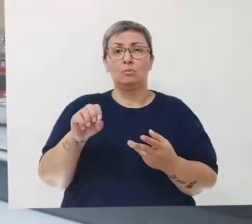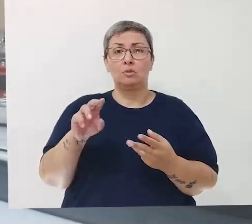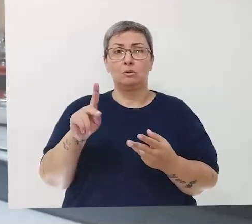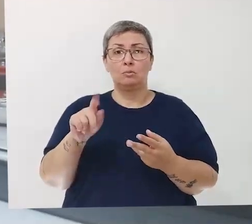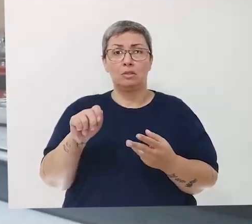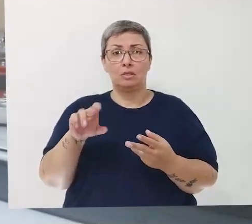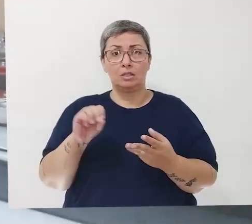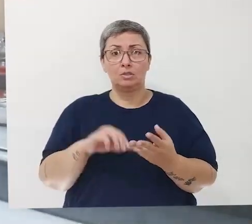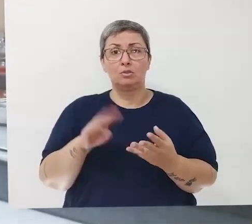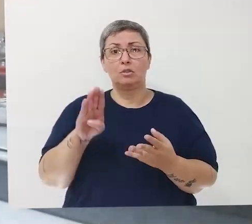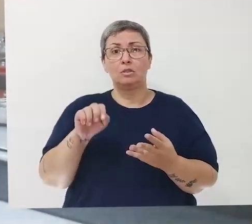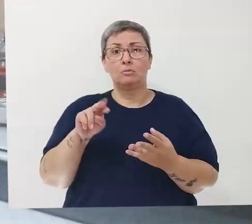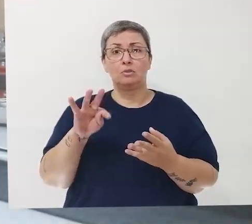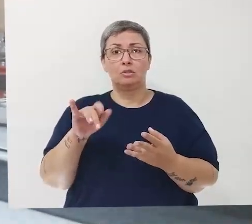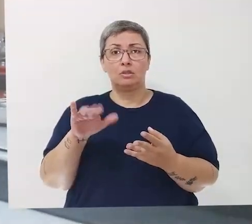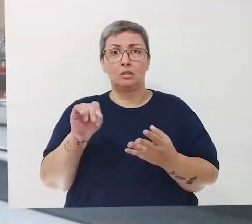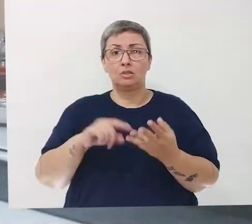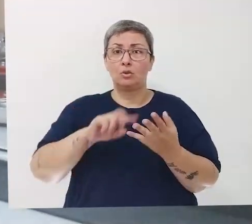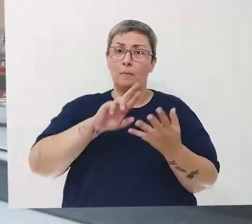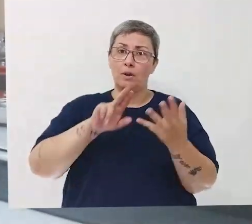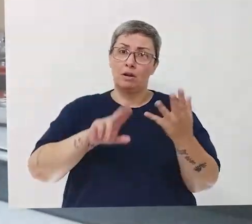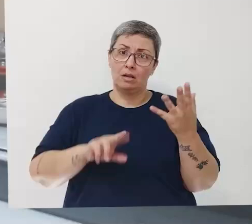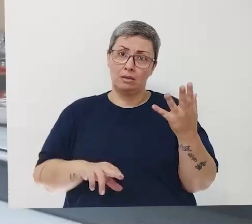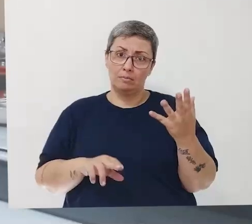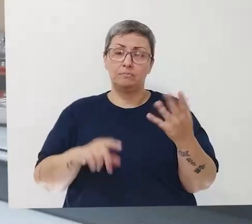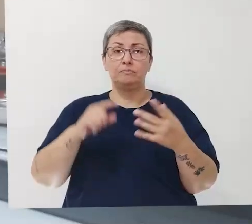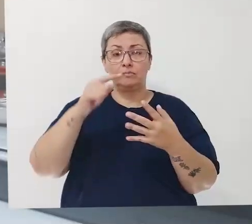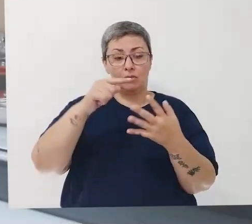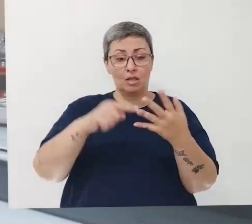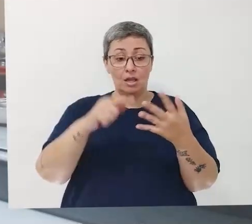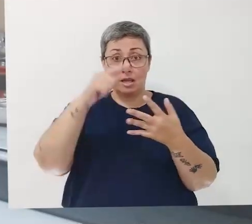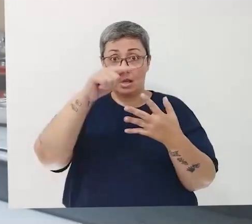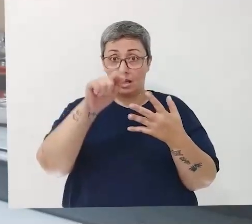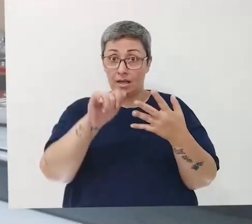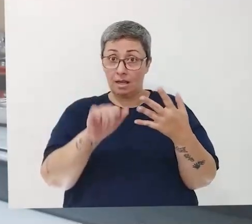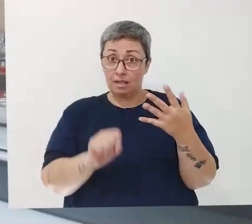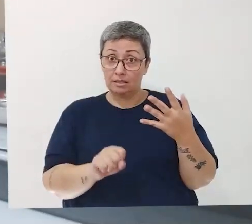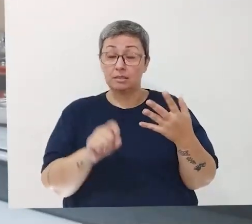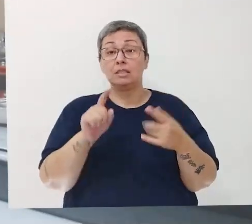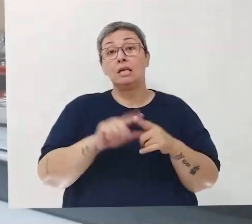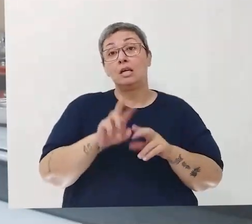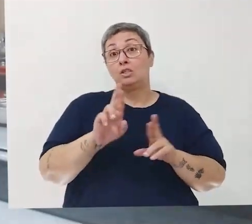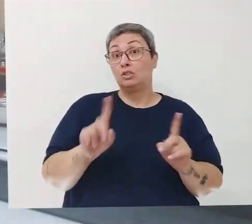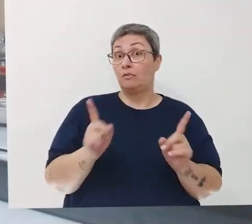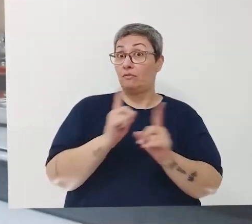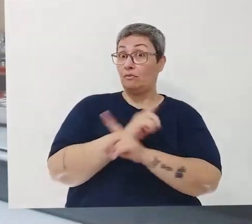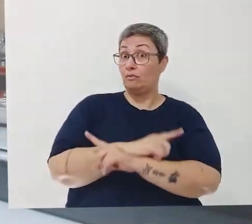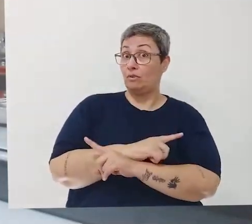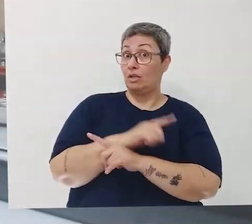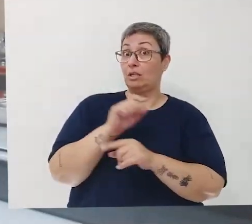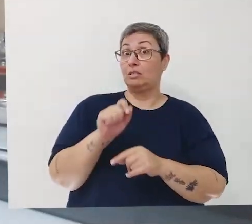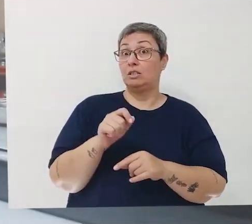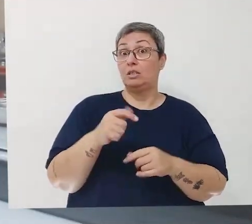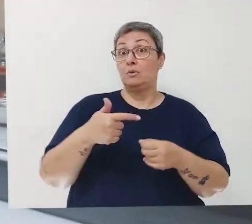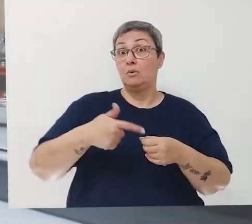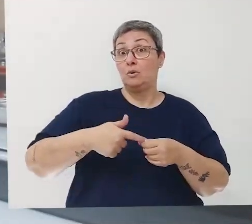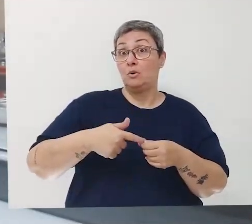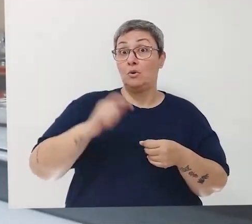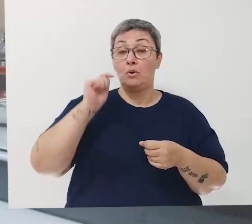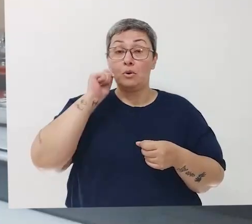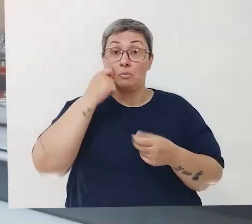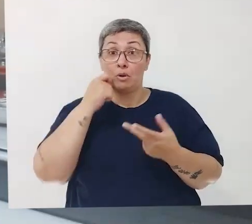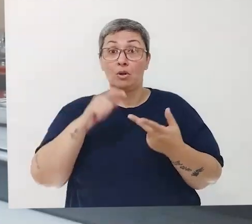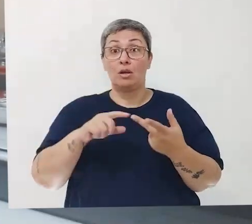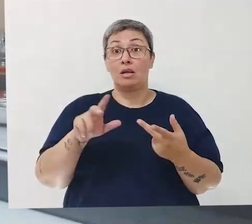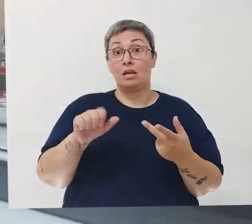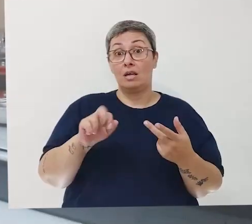propano, butano, entre outros. Isso aí tudo que eu falei são gases, tá? Ao contrário do petróleo e do